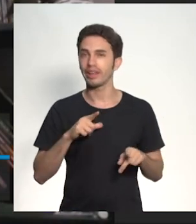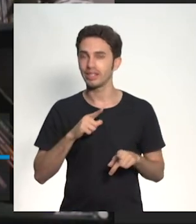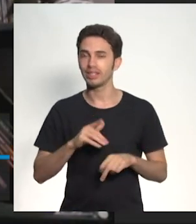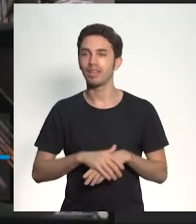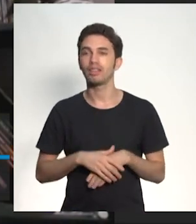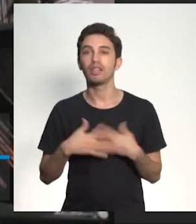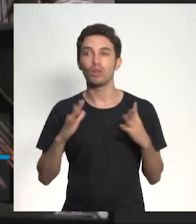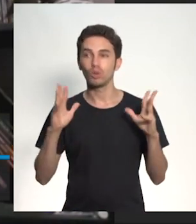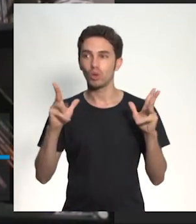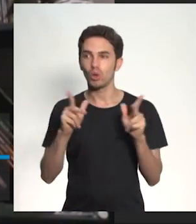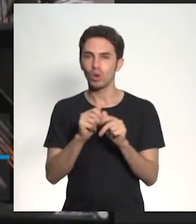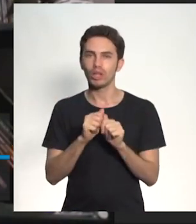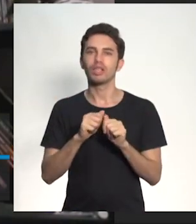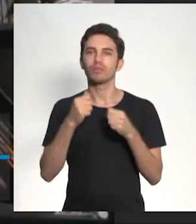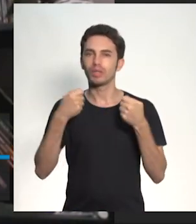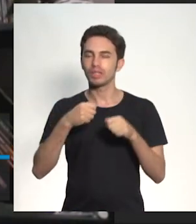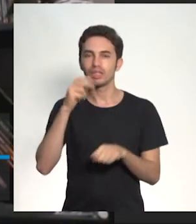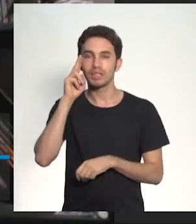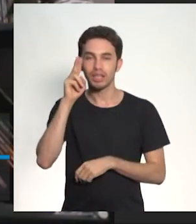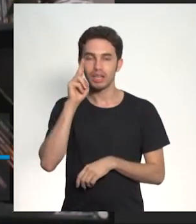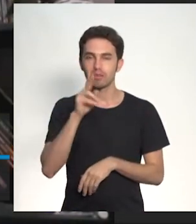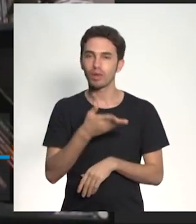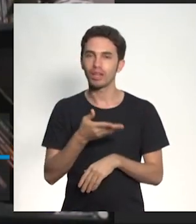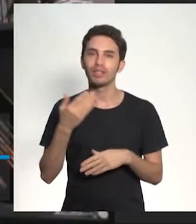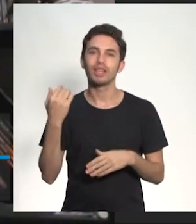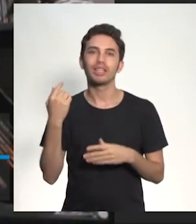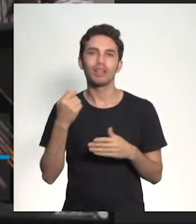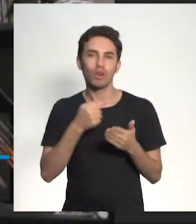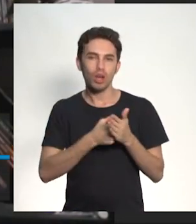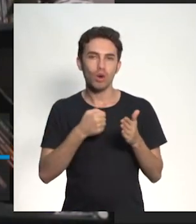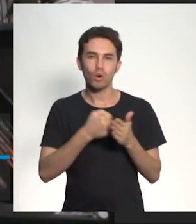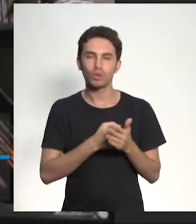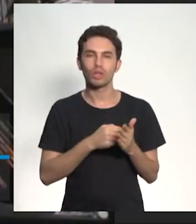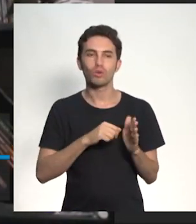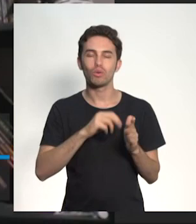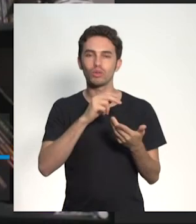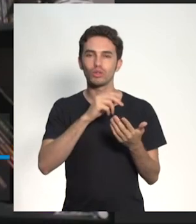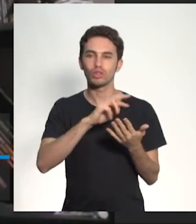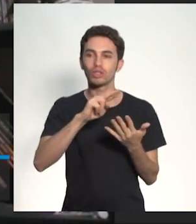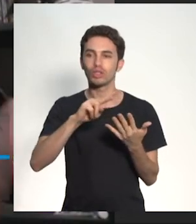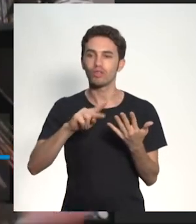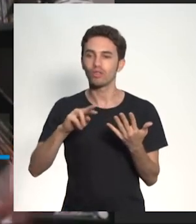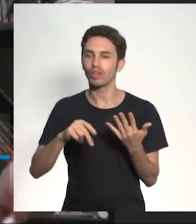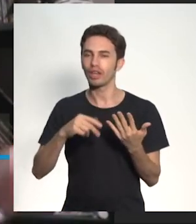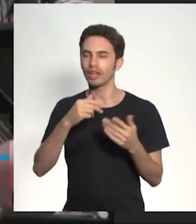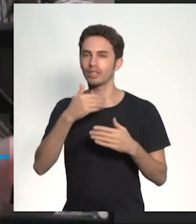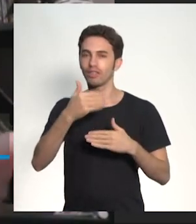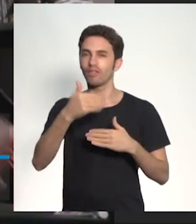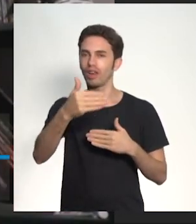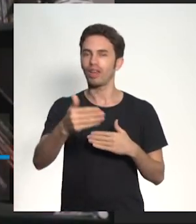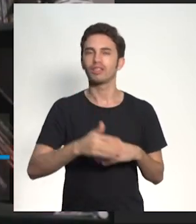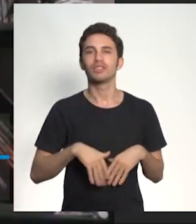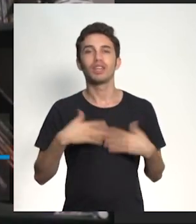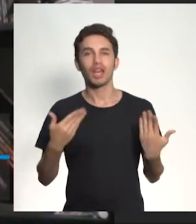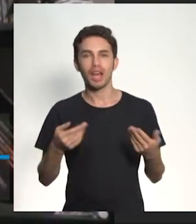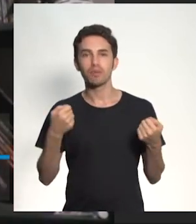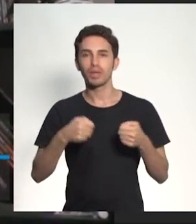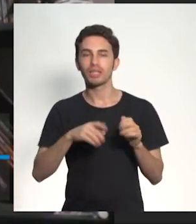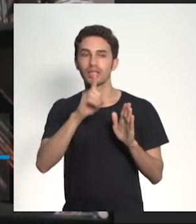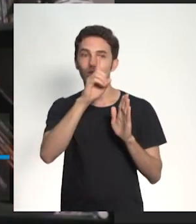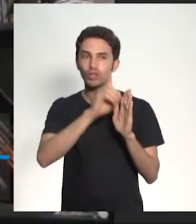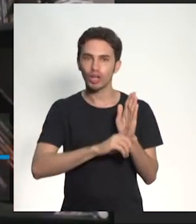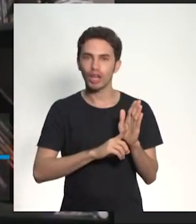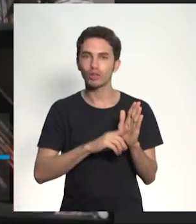luta. Então são movimentos ali que trazem muitas frentes e justamente vem com uma ideia não só de garantir os direitos, né, conquistar esses